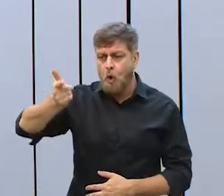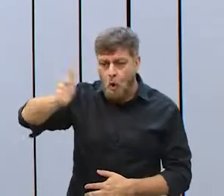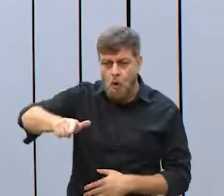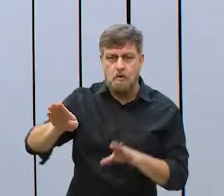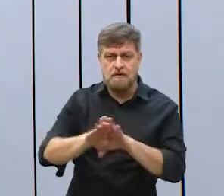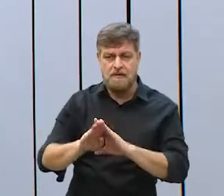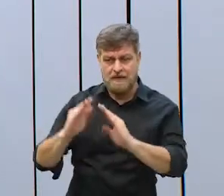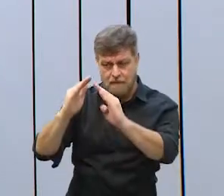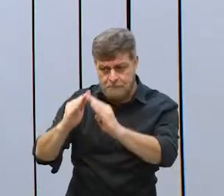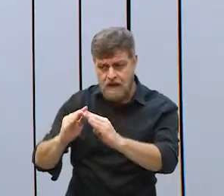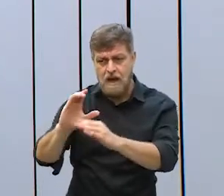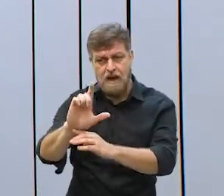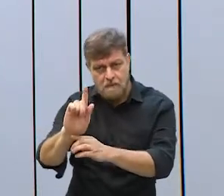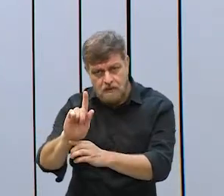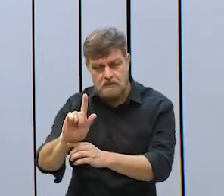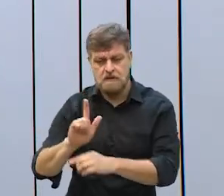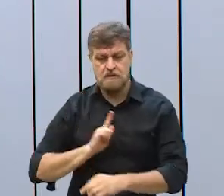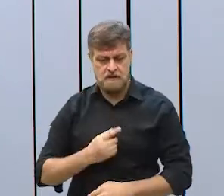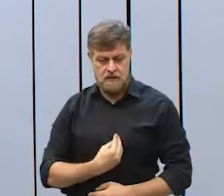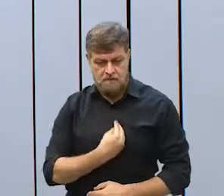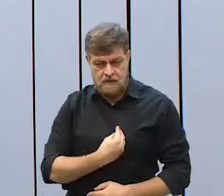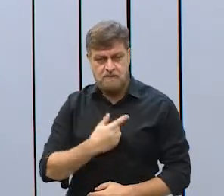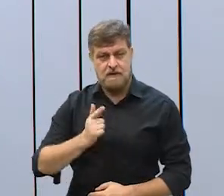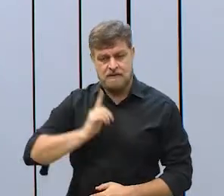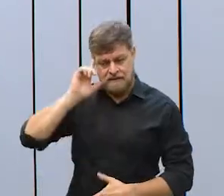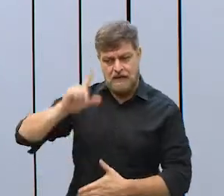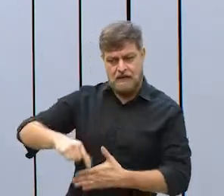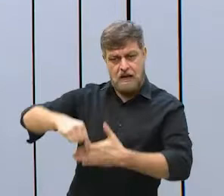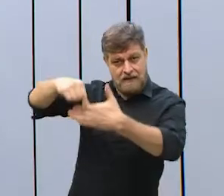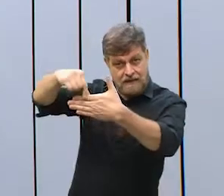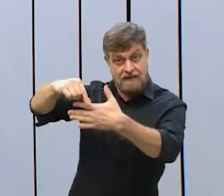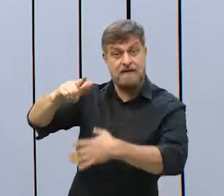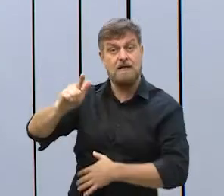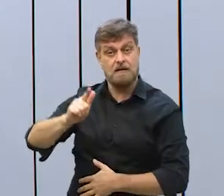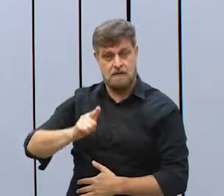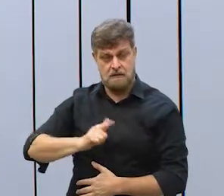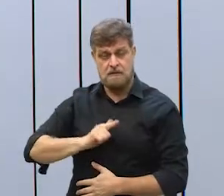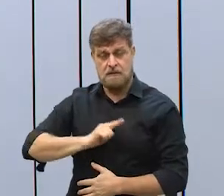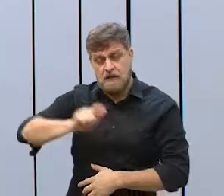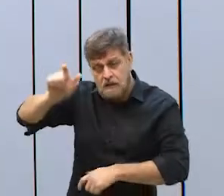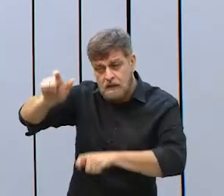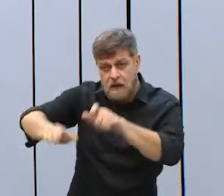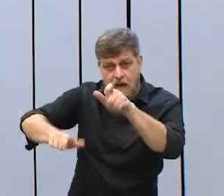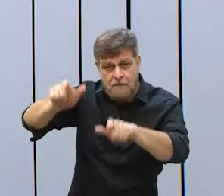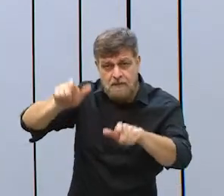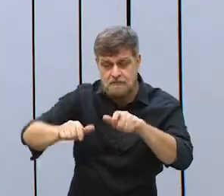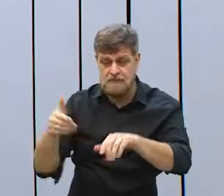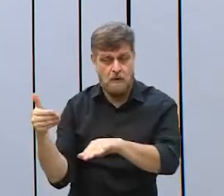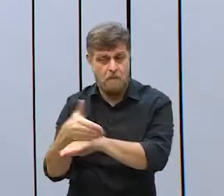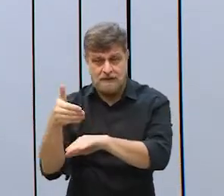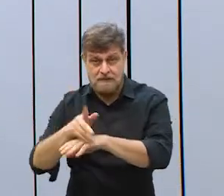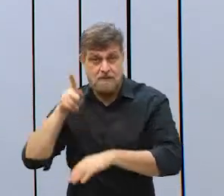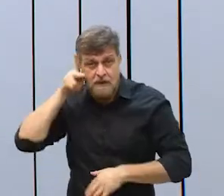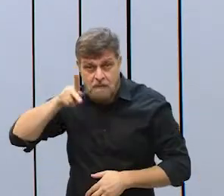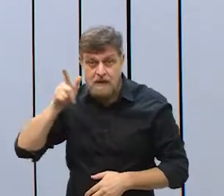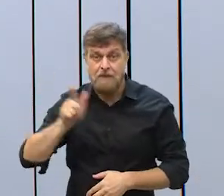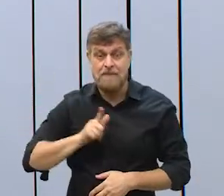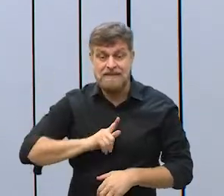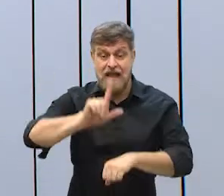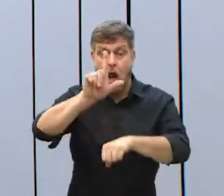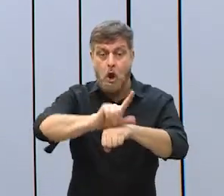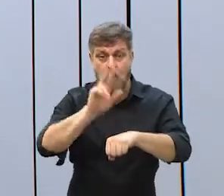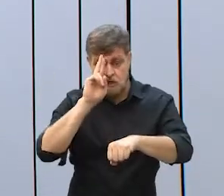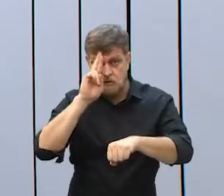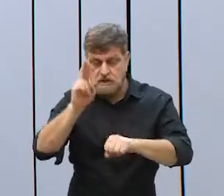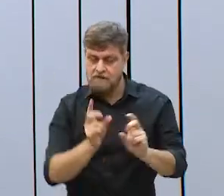são da região, temos representantes lá, temos lideranças, temos pessoas que não participam da política, mas temos comerciantes.